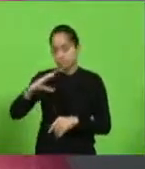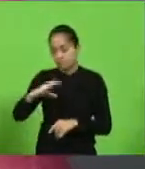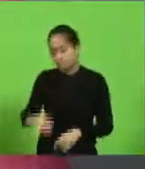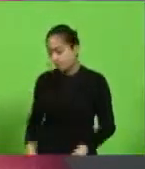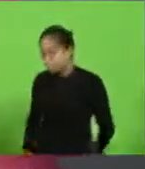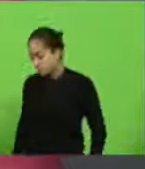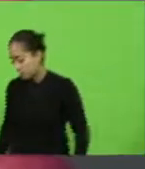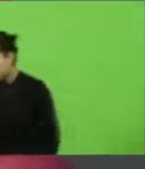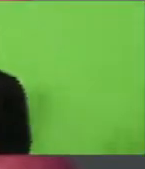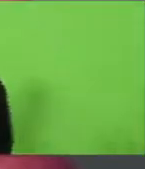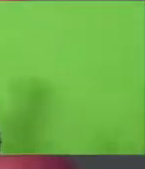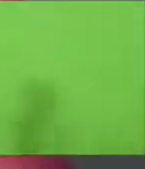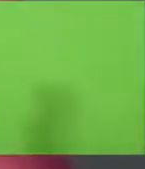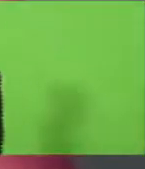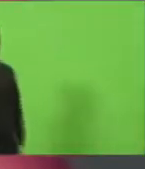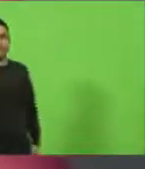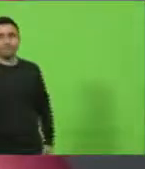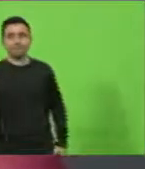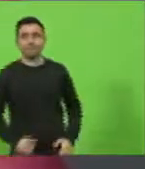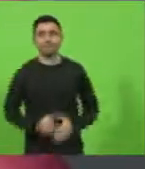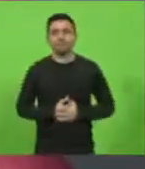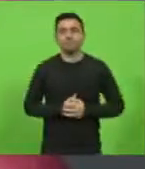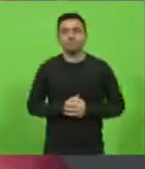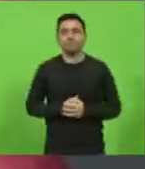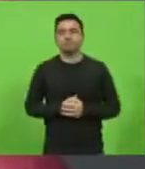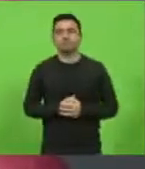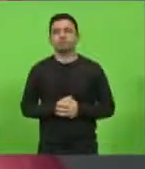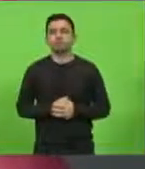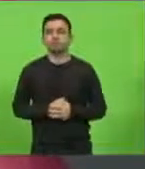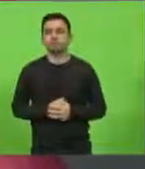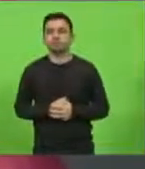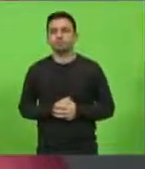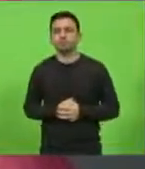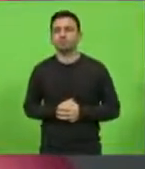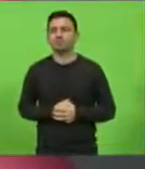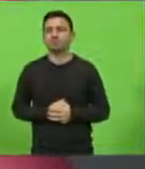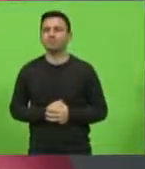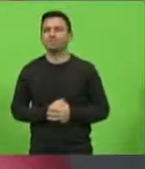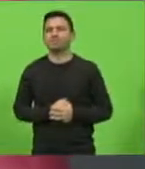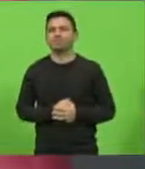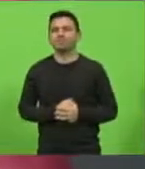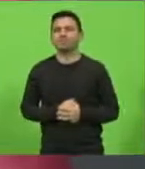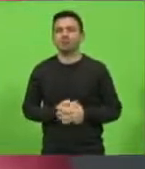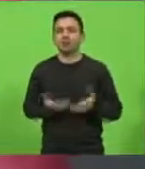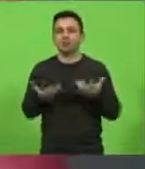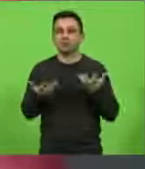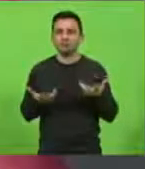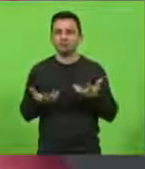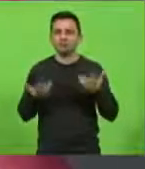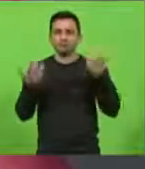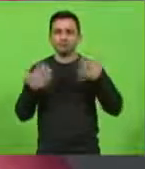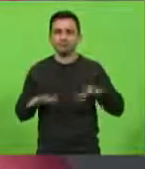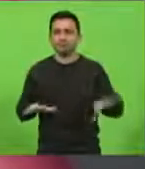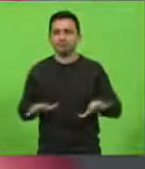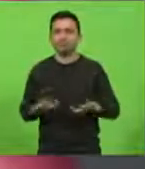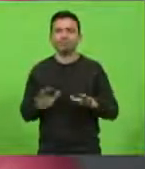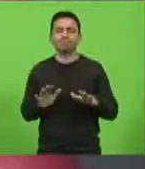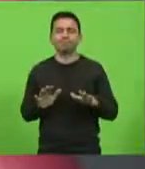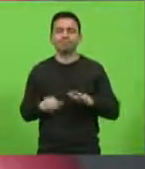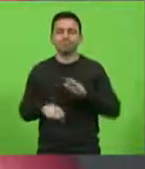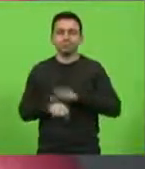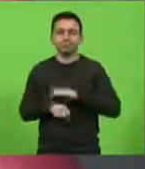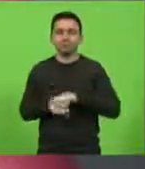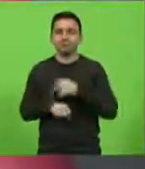âmbito administrativo com tudo ignora propositadamente que as referir às investigações possuíam